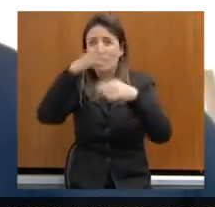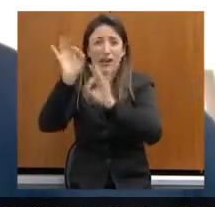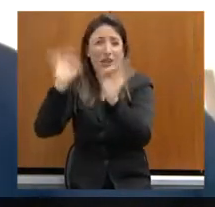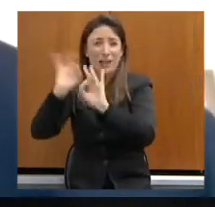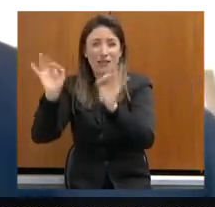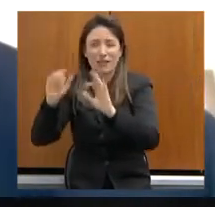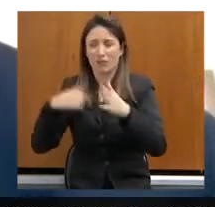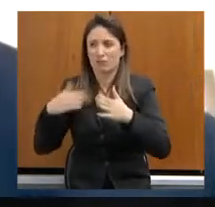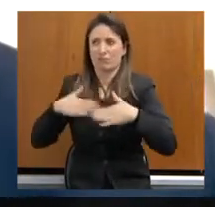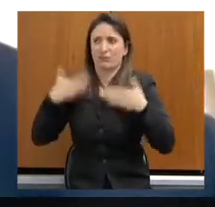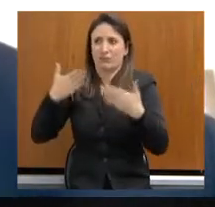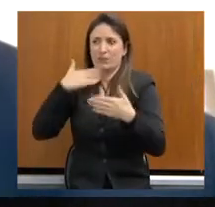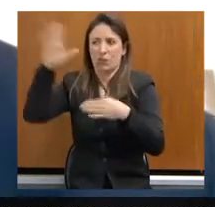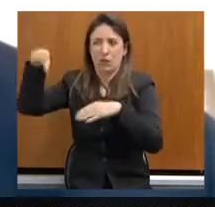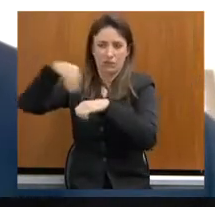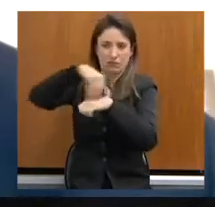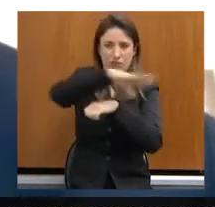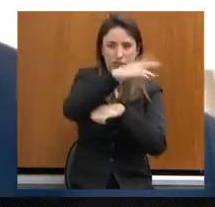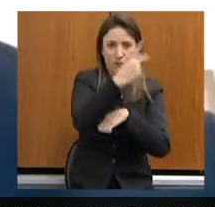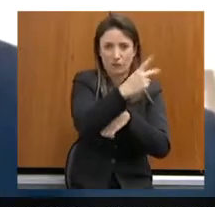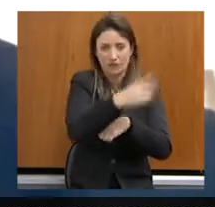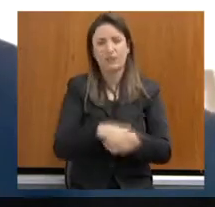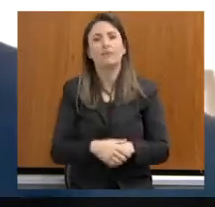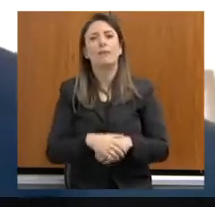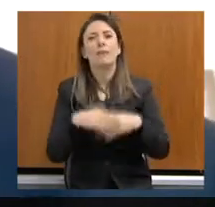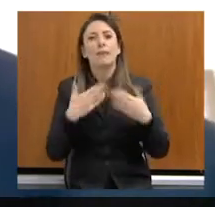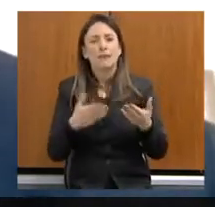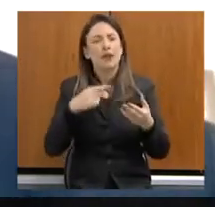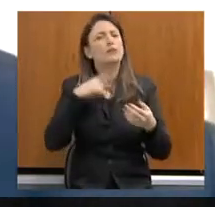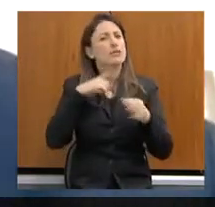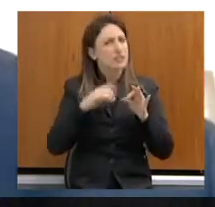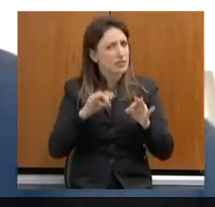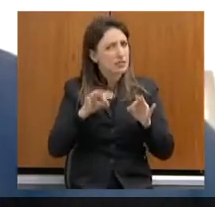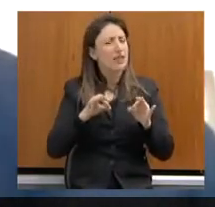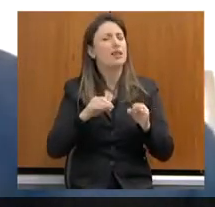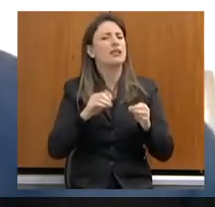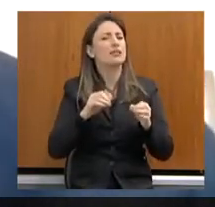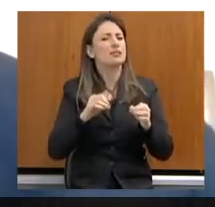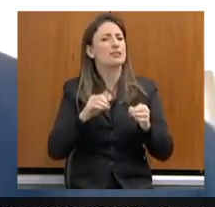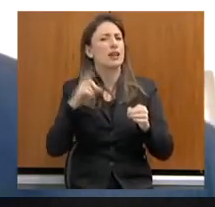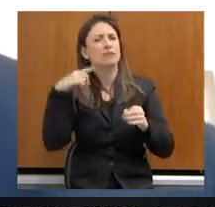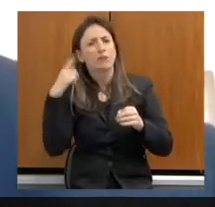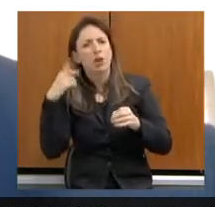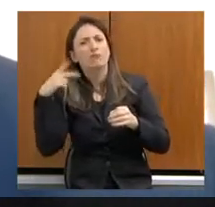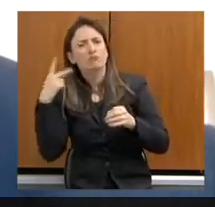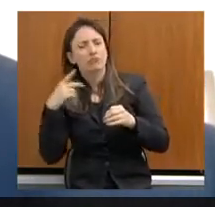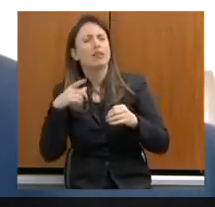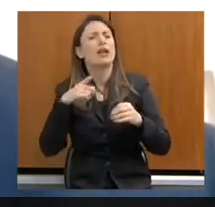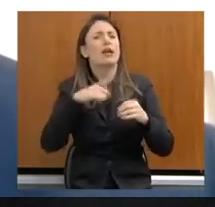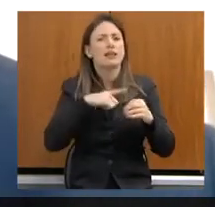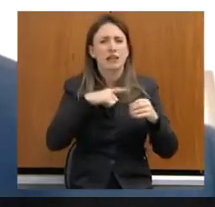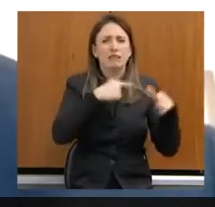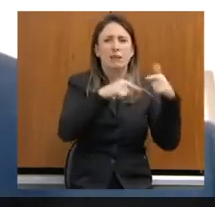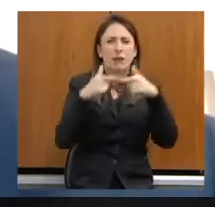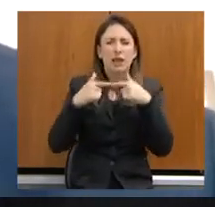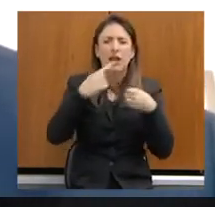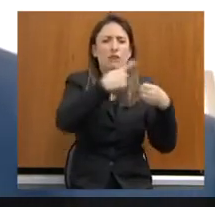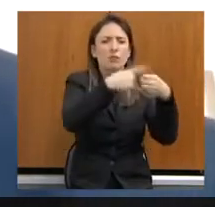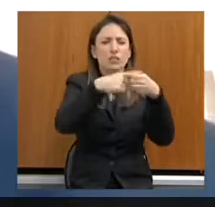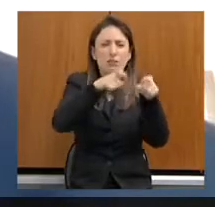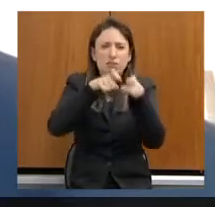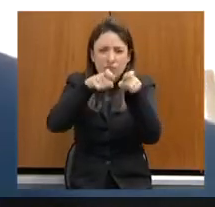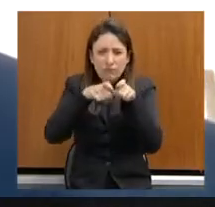aqueles colegas parlamentares tenho certeza que quem atua nos municípios tem essa essa demanda o Finn Presidente